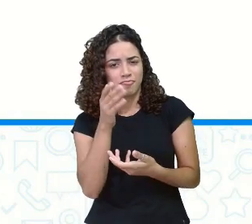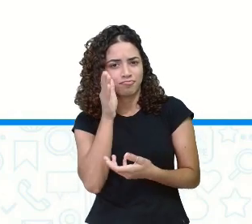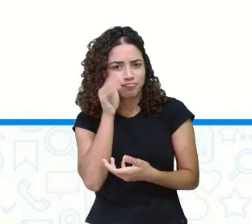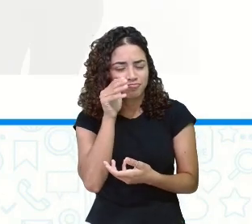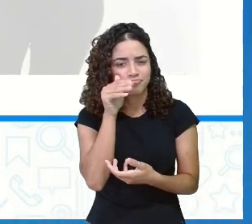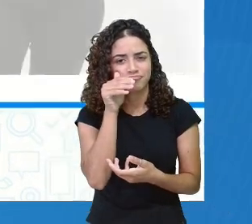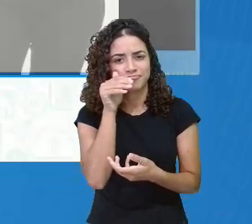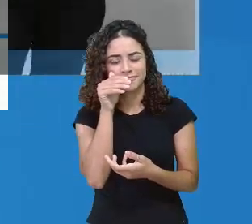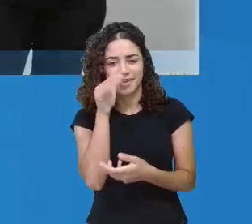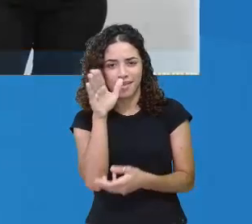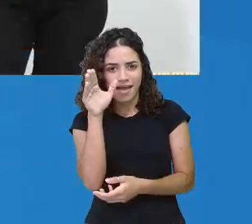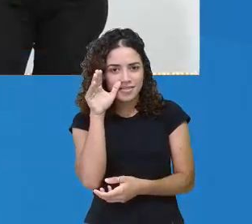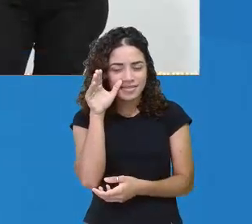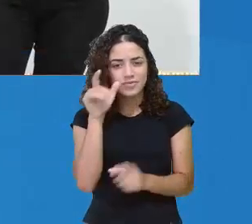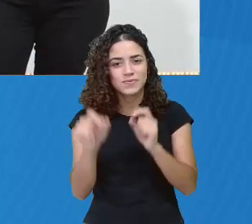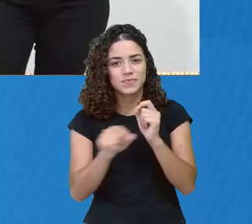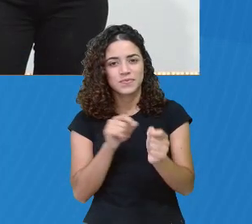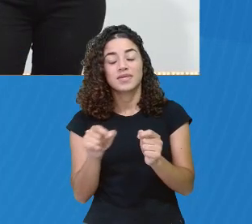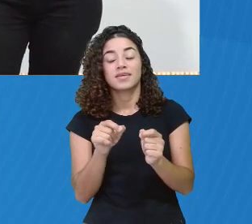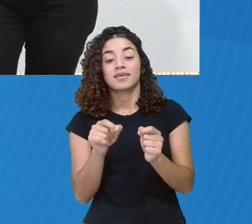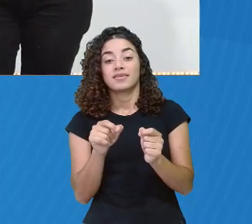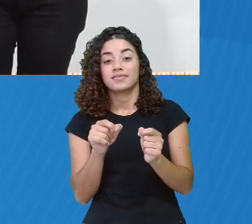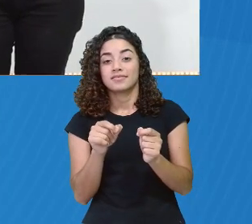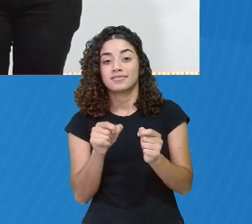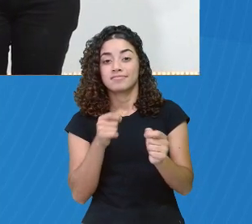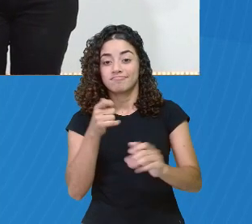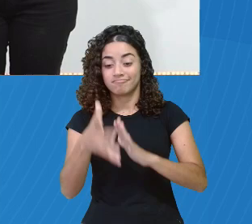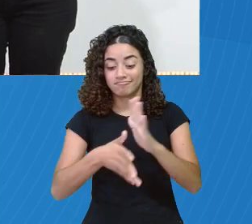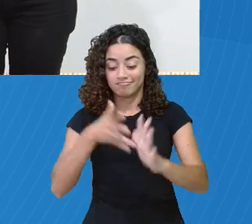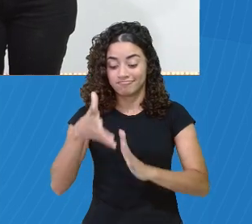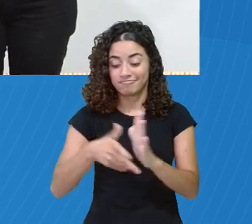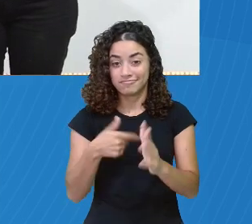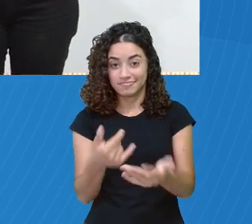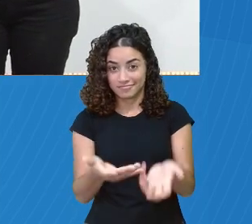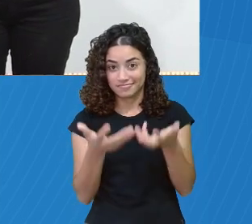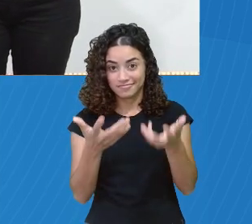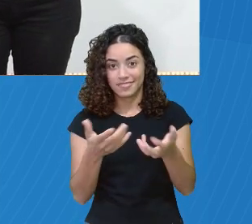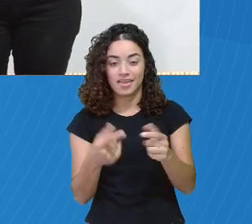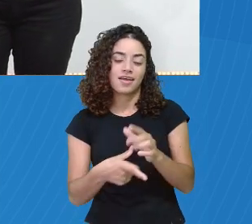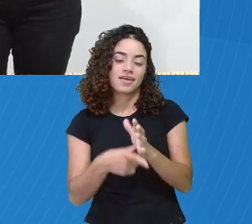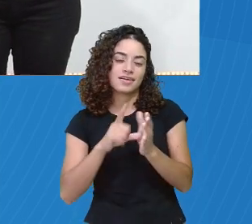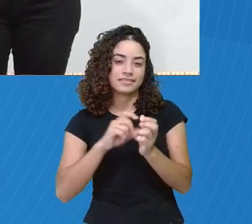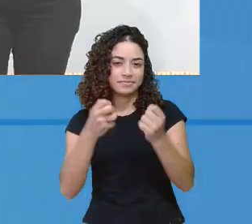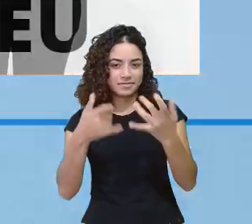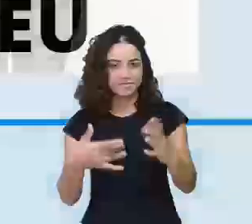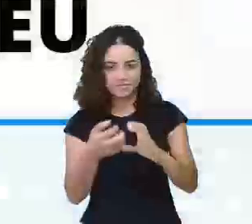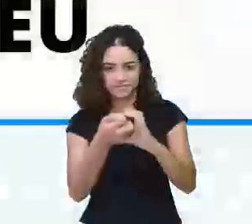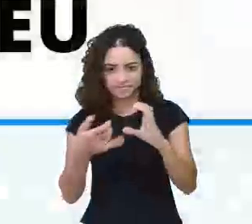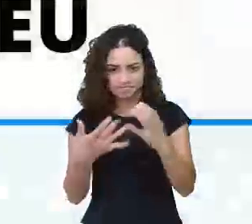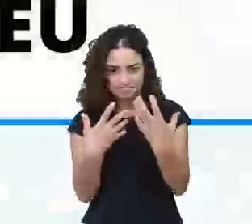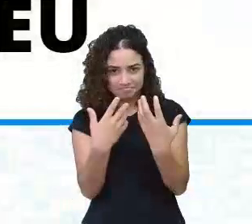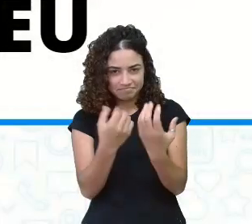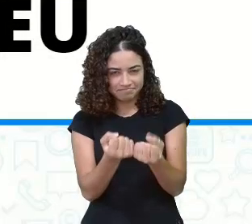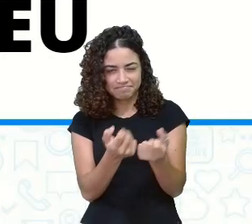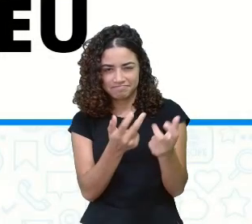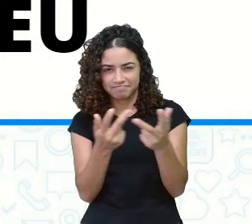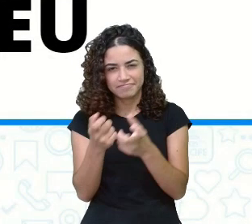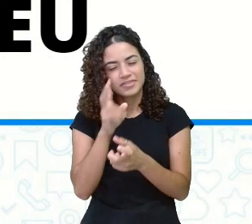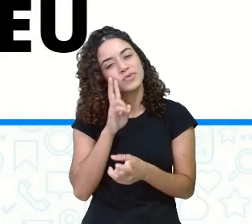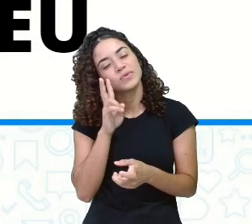africano? Antes de falarmos as características de um conto africano, vamos ouvir uma historinha bem